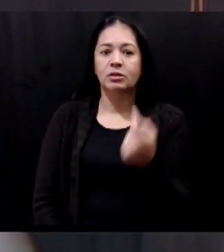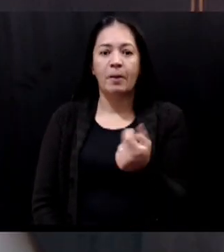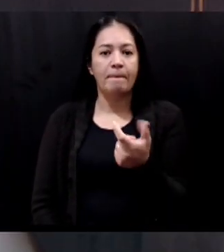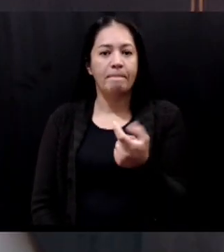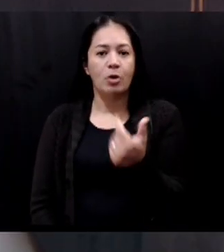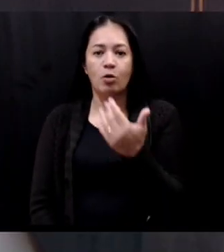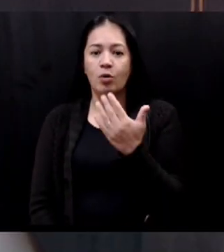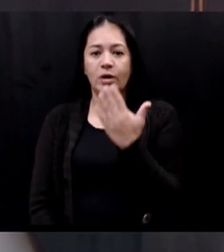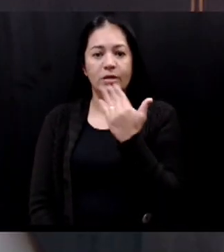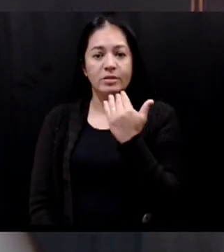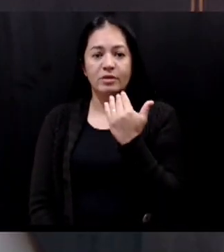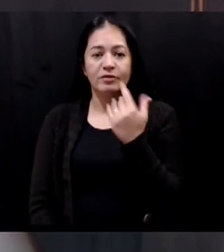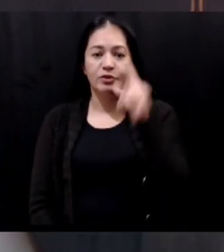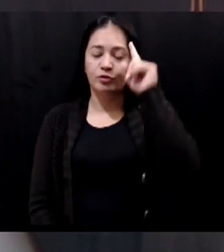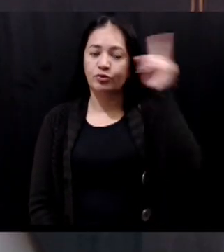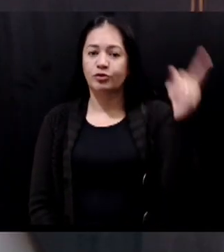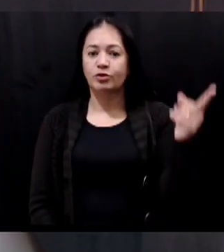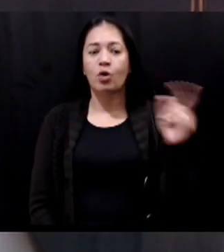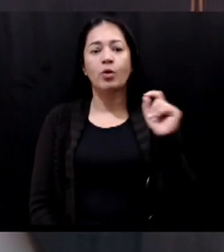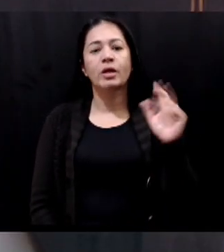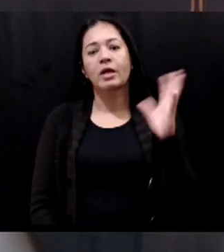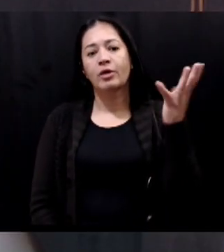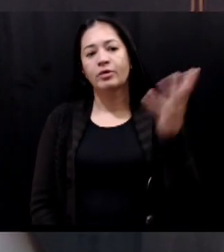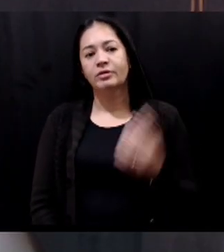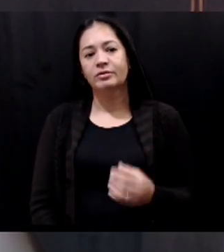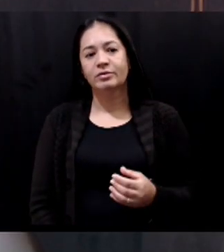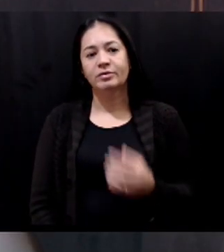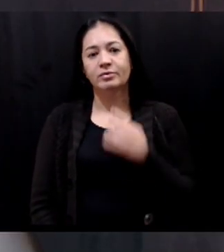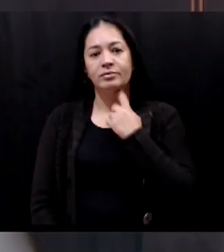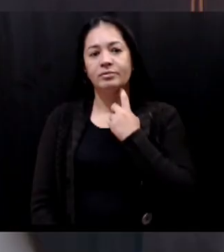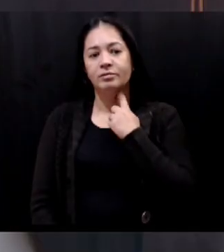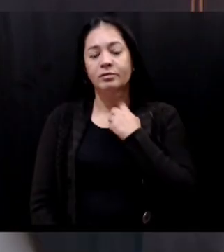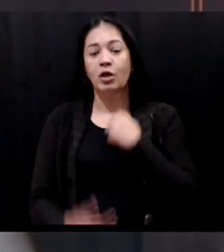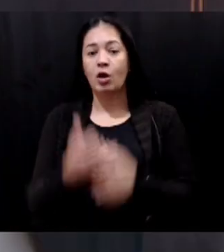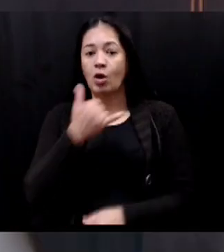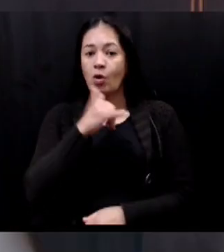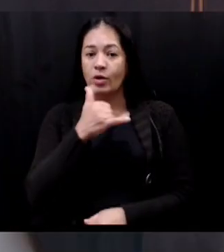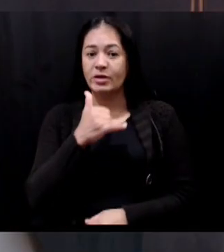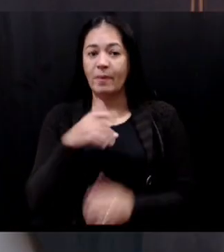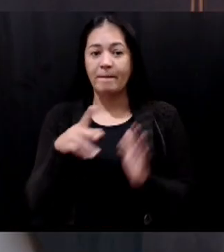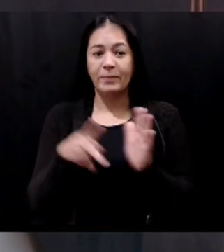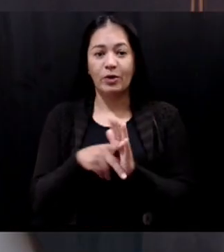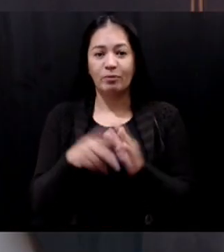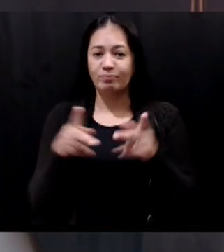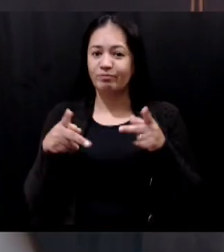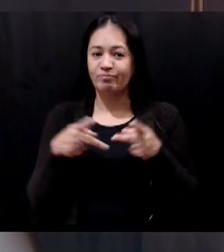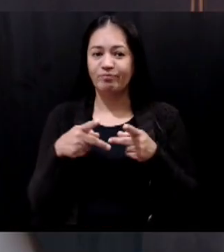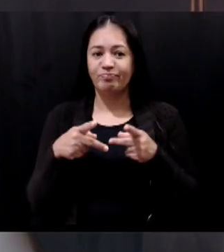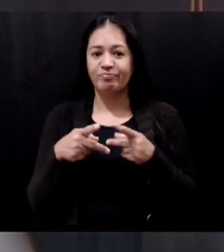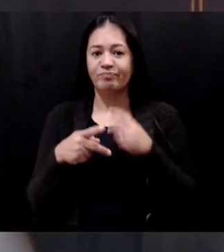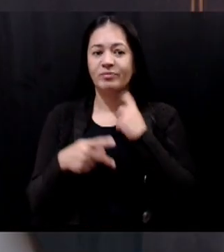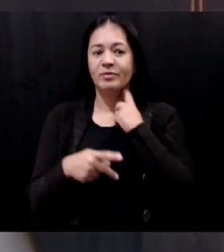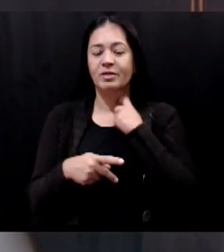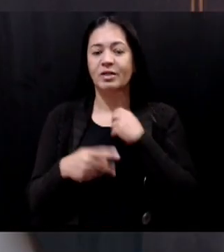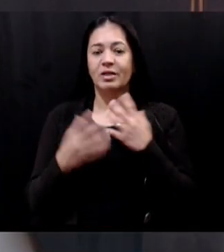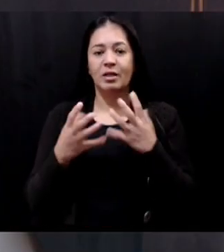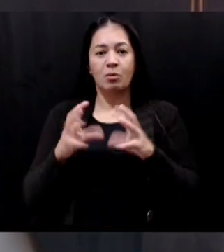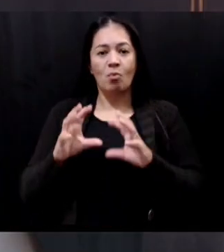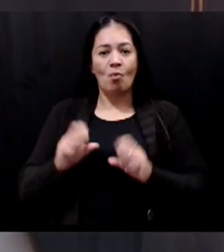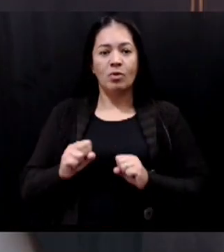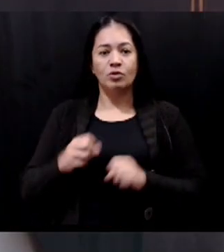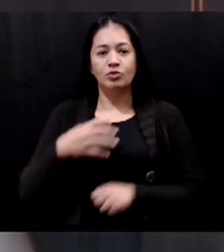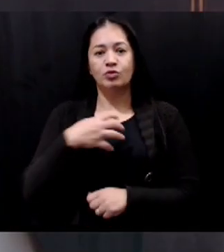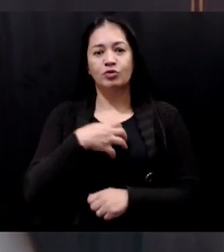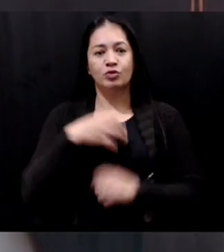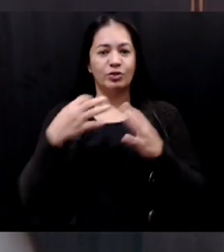que acontece? O excesso de energia dessas refeições não vai ser absorvido da melhor forma e vai ser